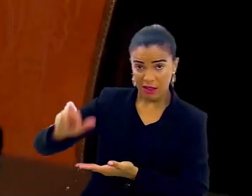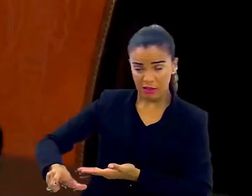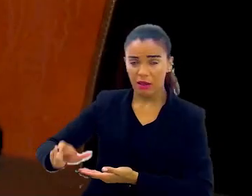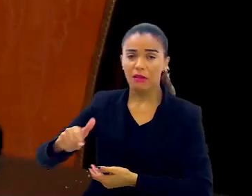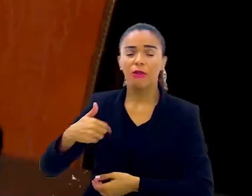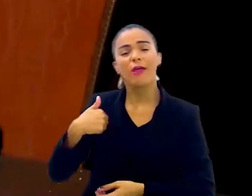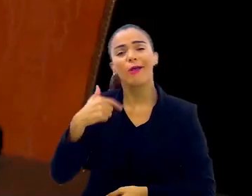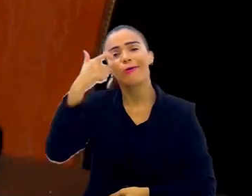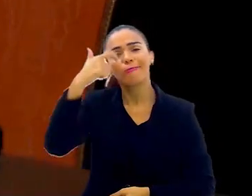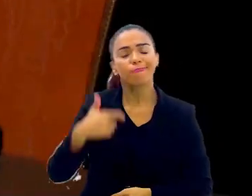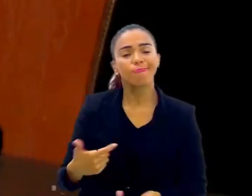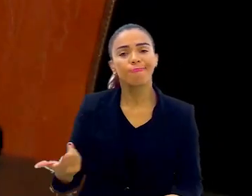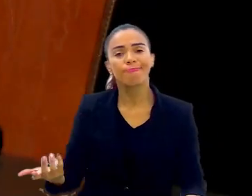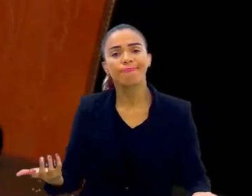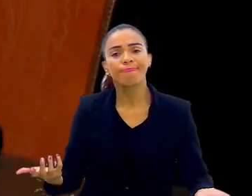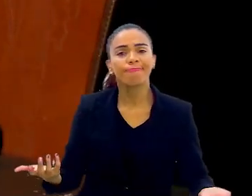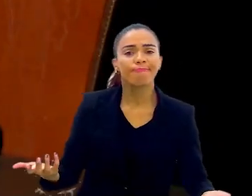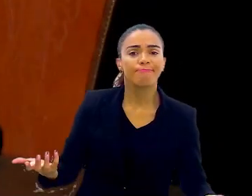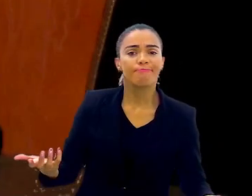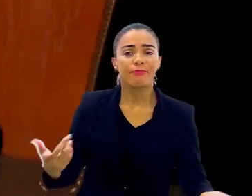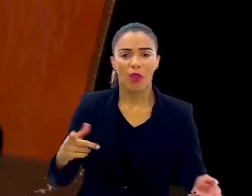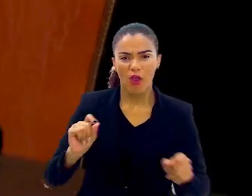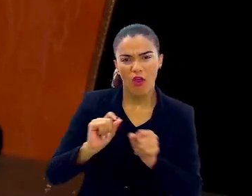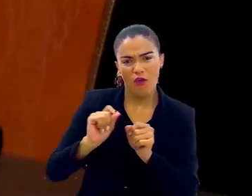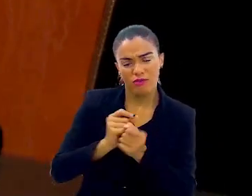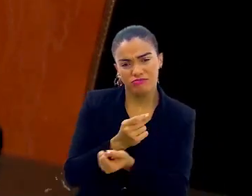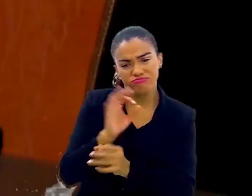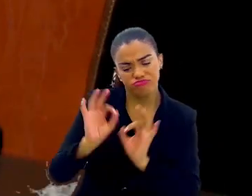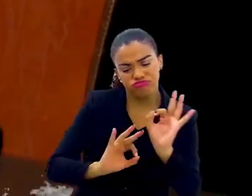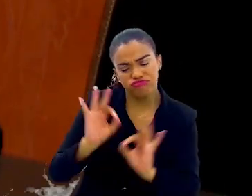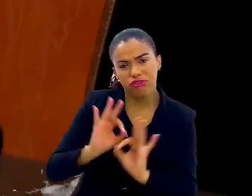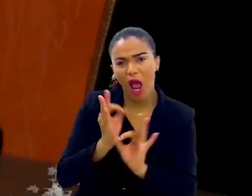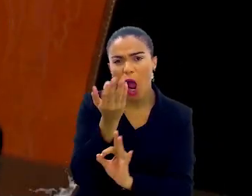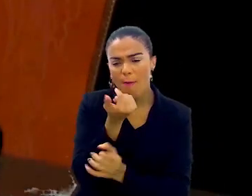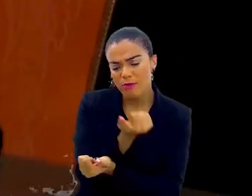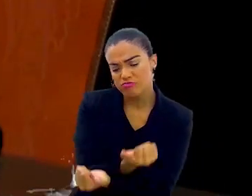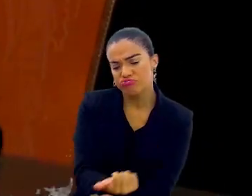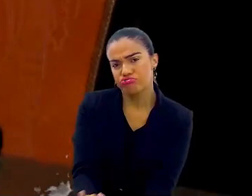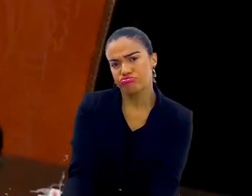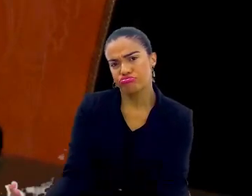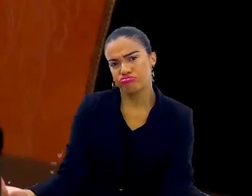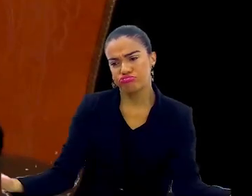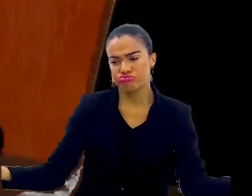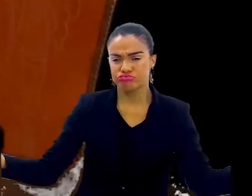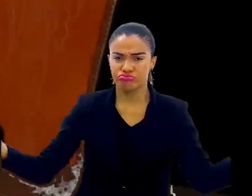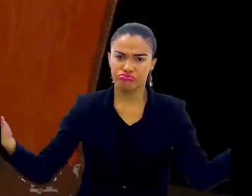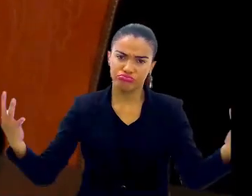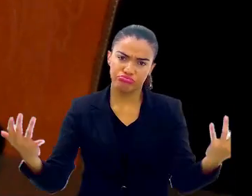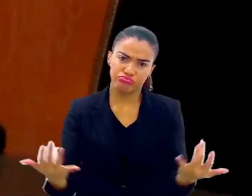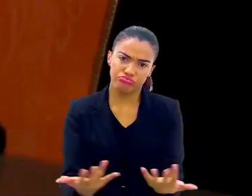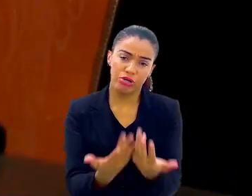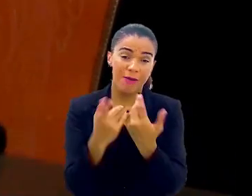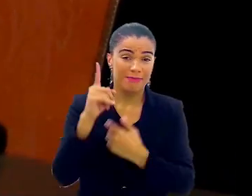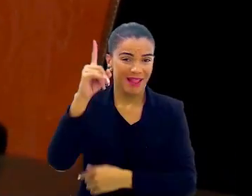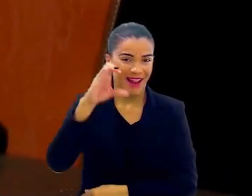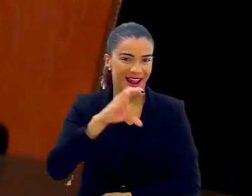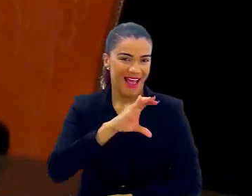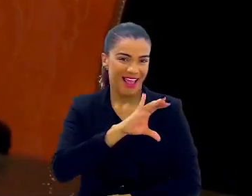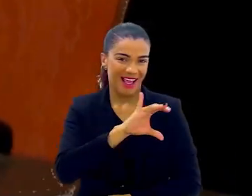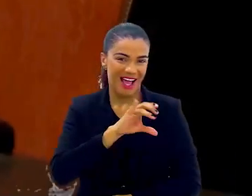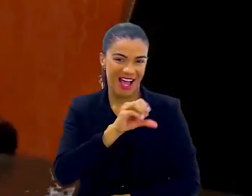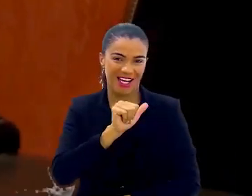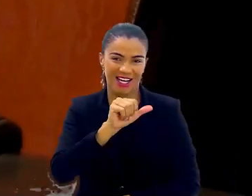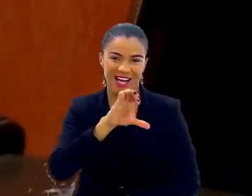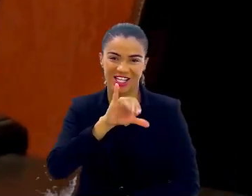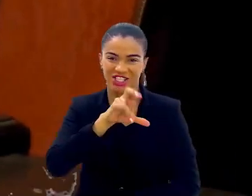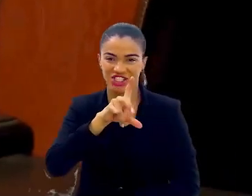caçado, eu fiz um almoço na minha casa, lá no Parque Lafayette, onde eu nasci, lá em Caxias.